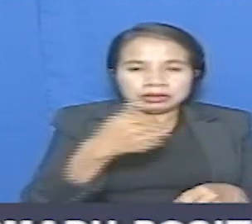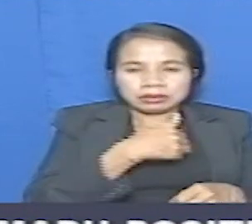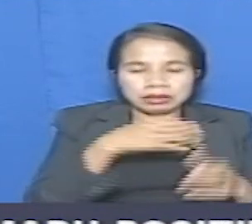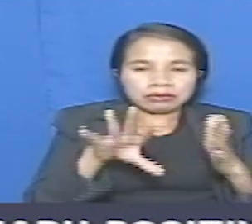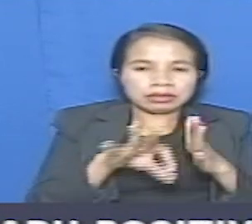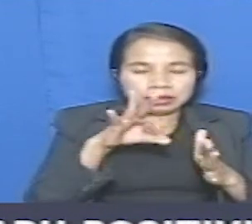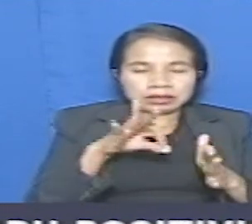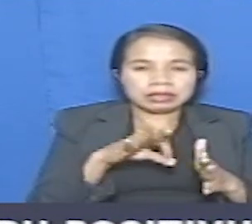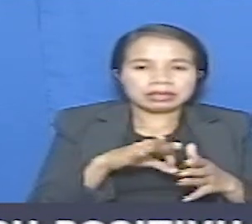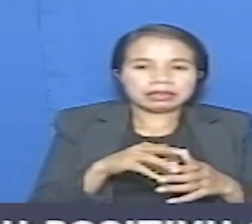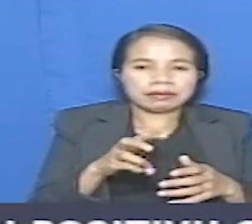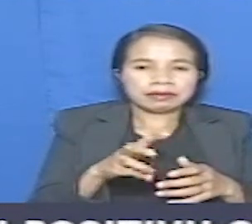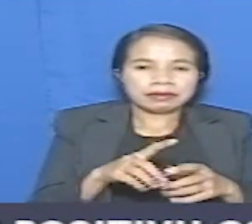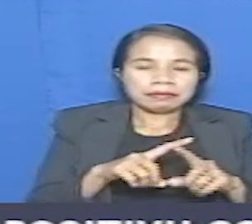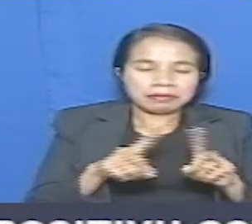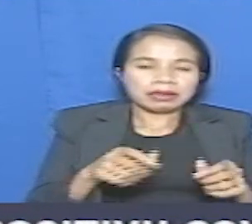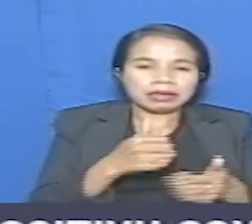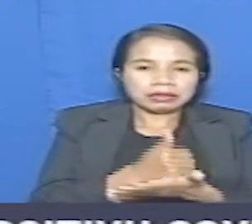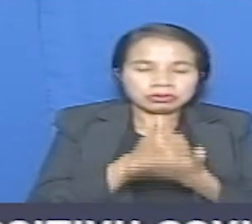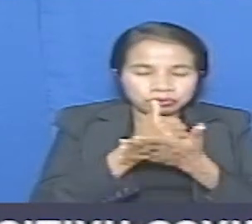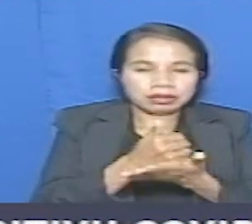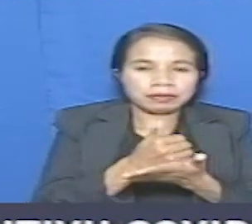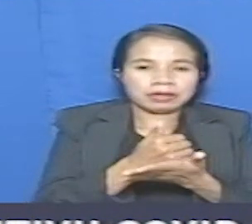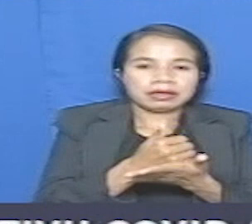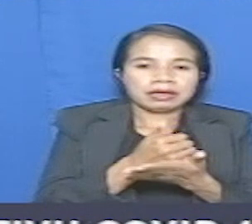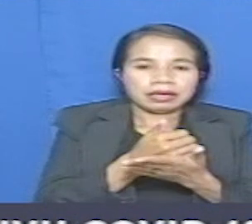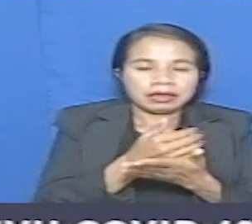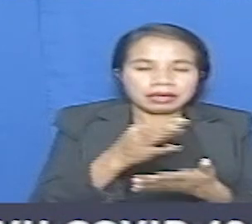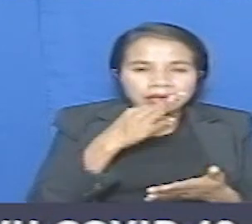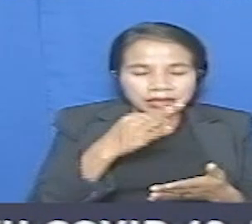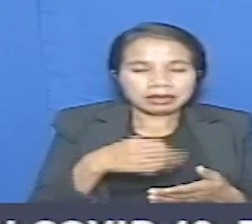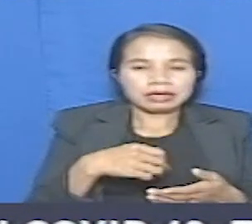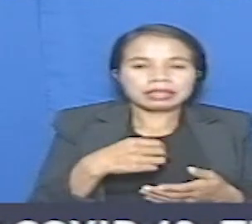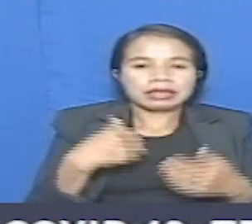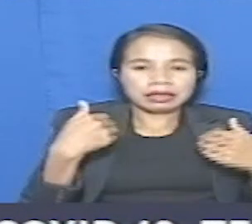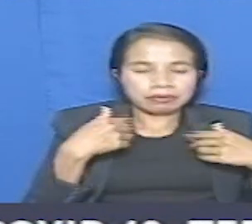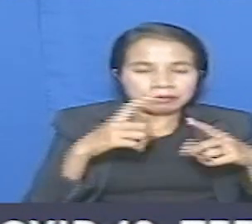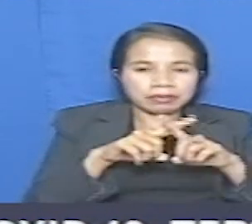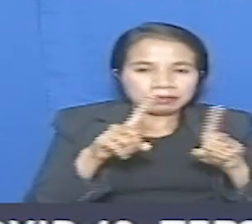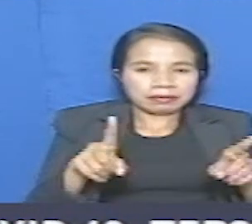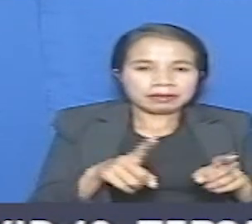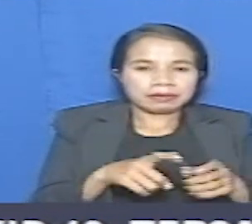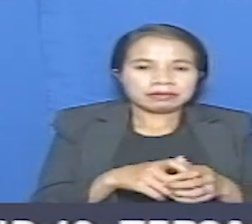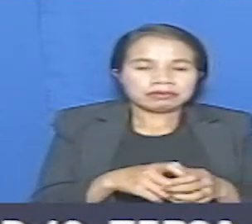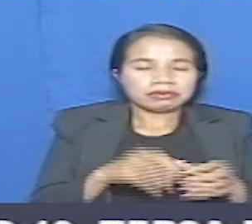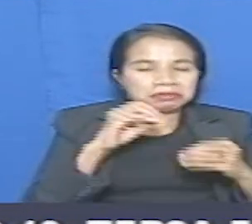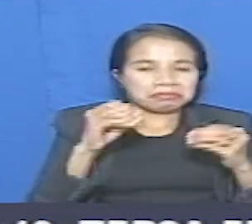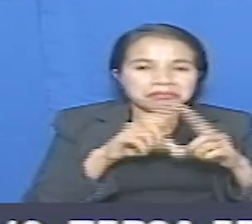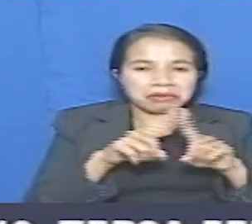hang ok apoio com a bahadia fila fali ativo fila fali dalang né apoio na mas babe mos ou eletricidade tu agora a mim será